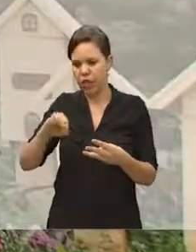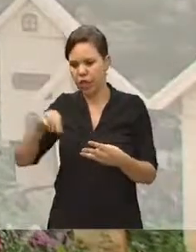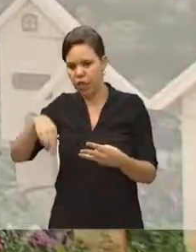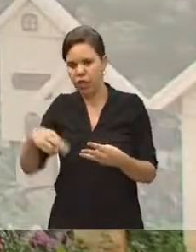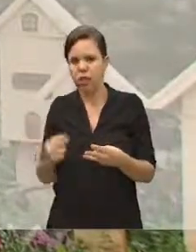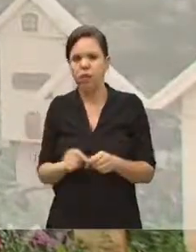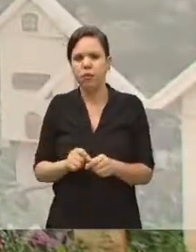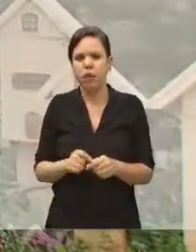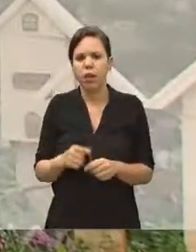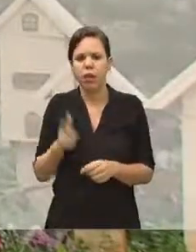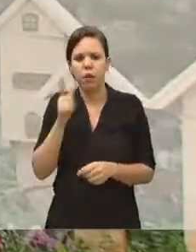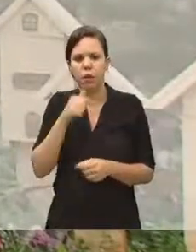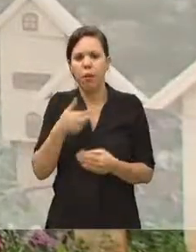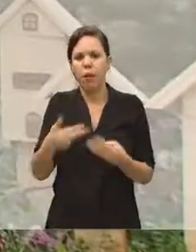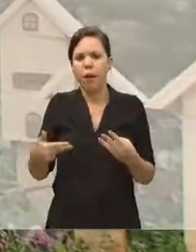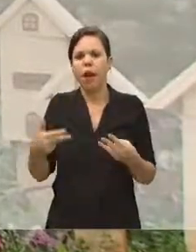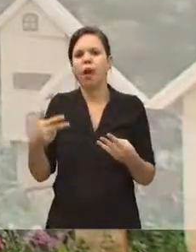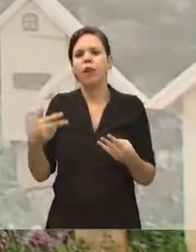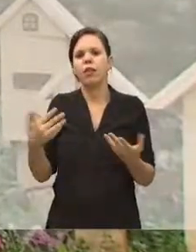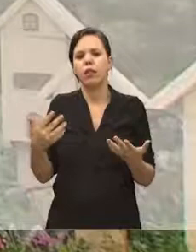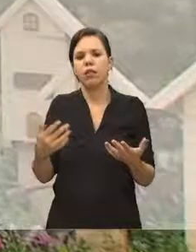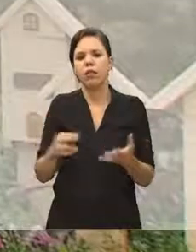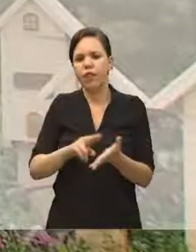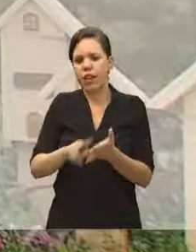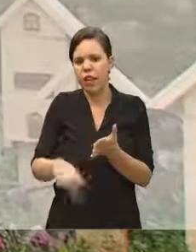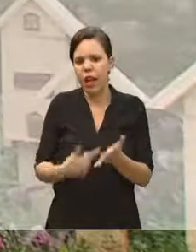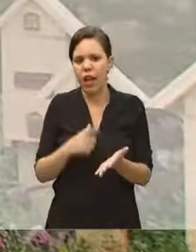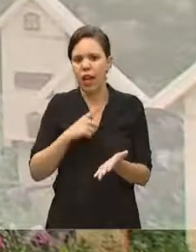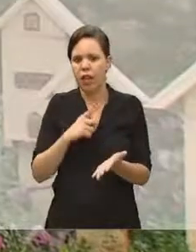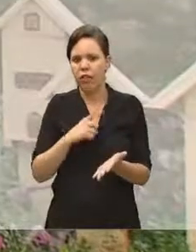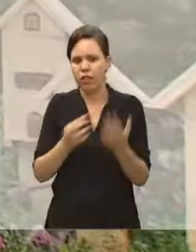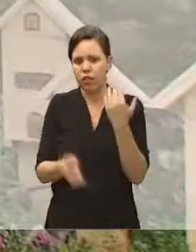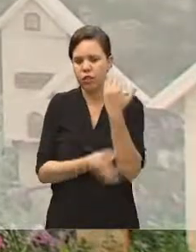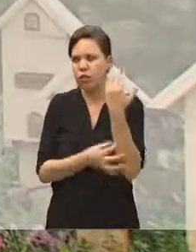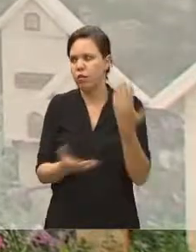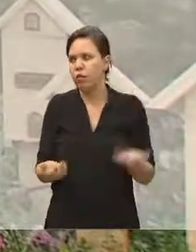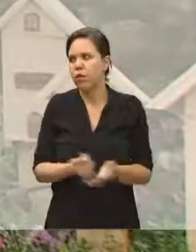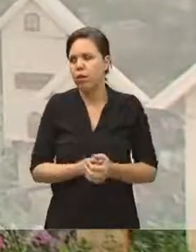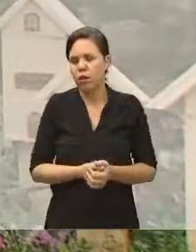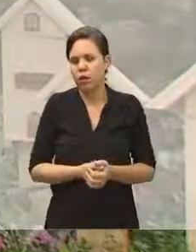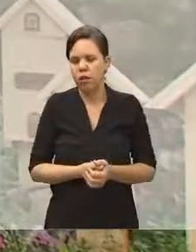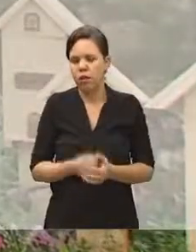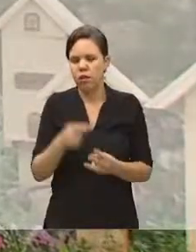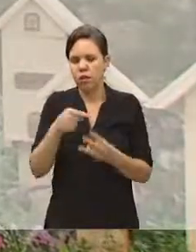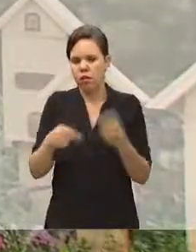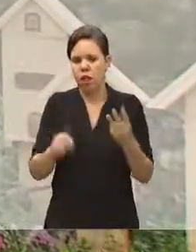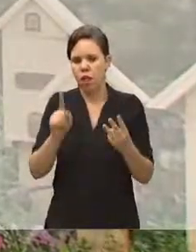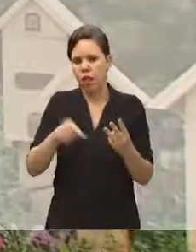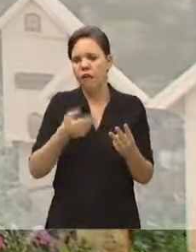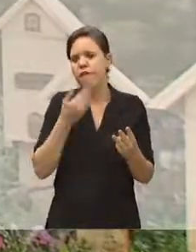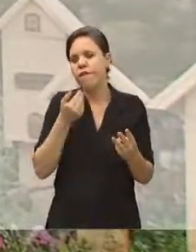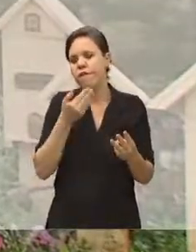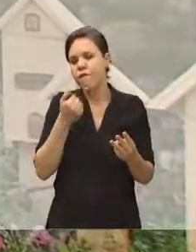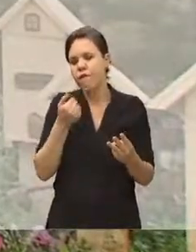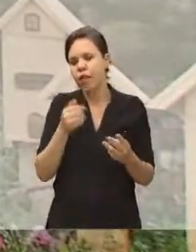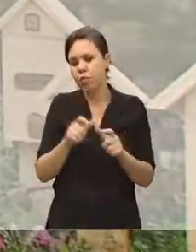então eu peguei as mais populares, porque temos várias espécies, né? E essas três são